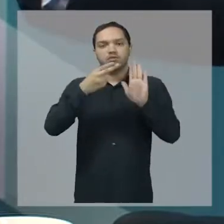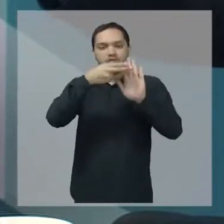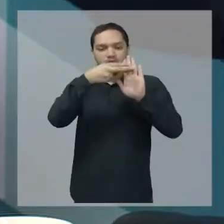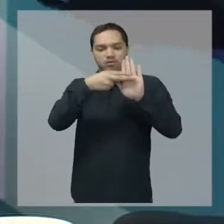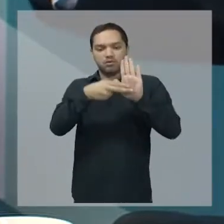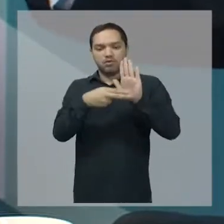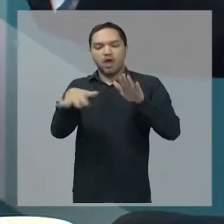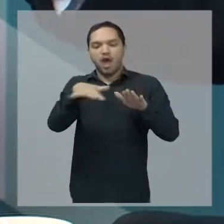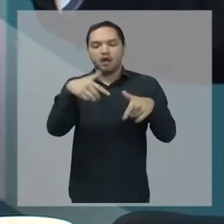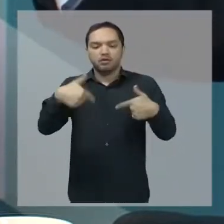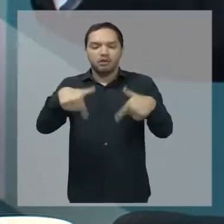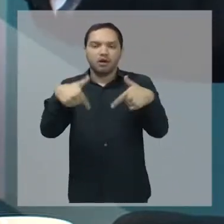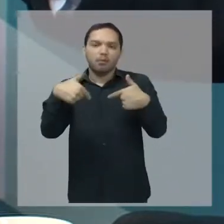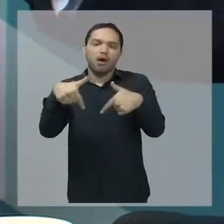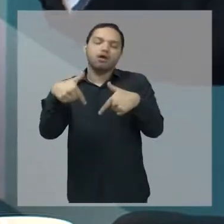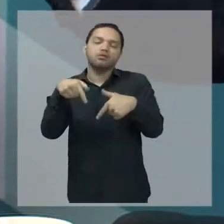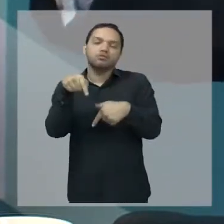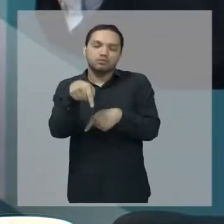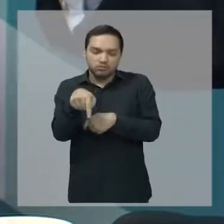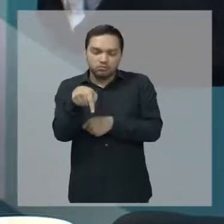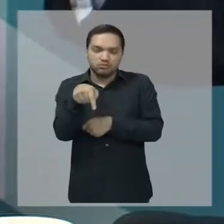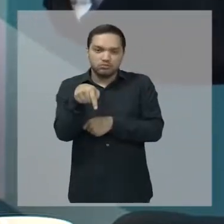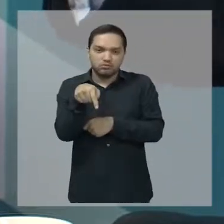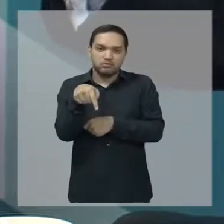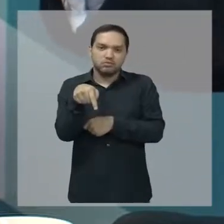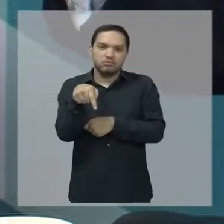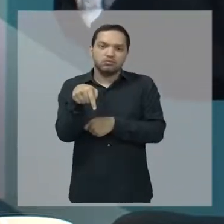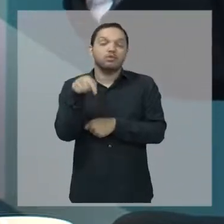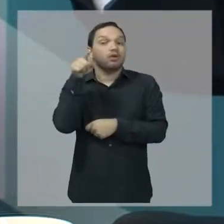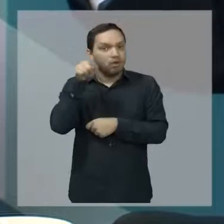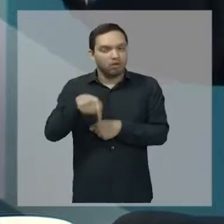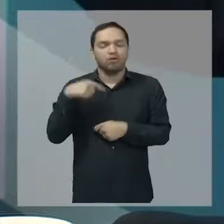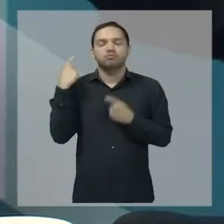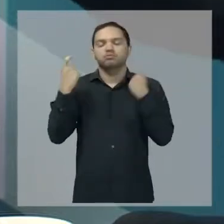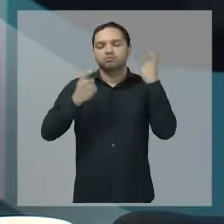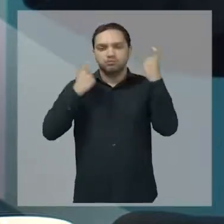que regulam o mercado. Esse,